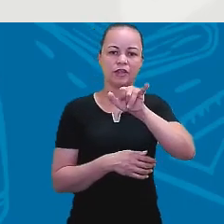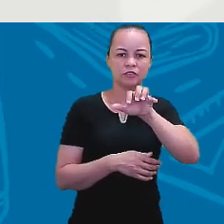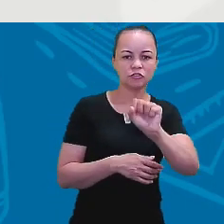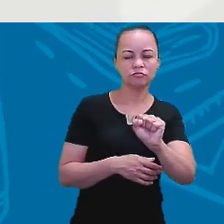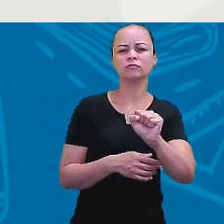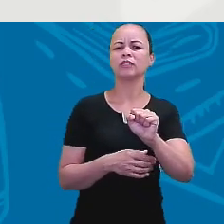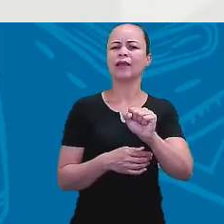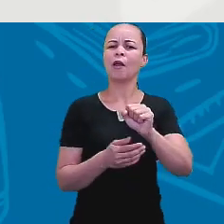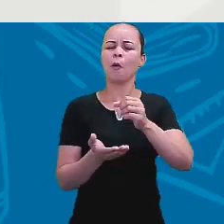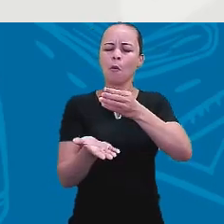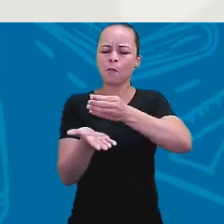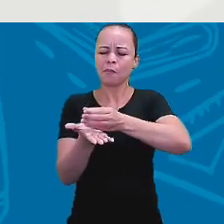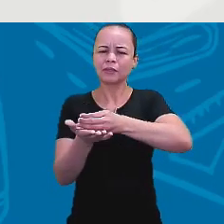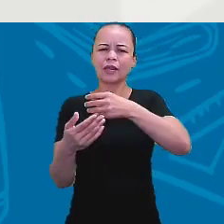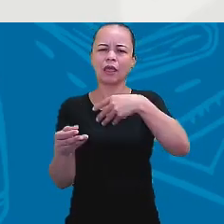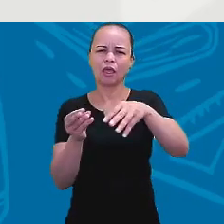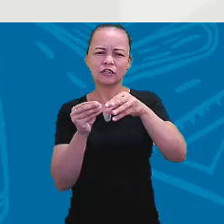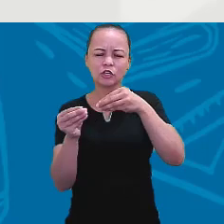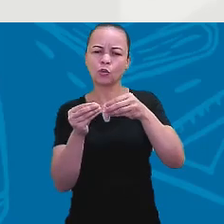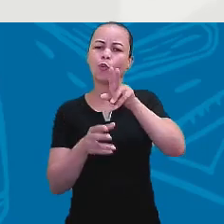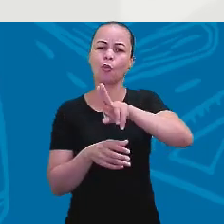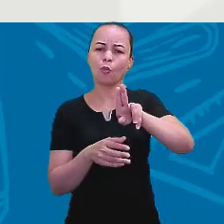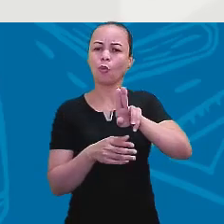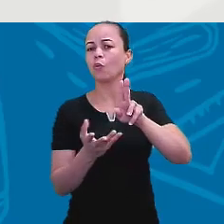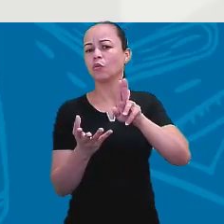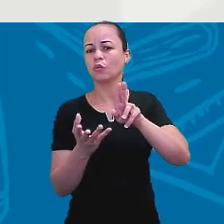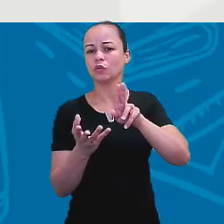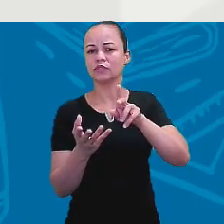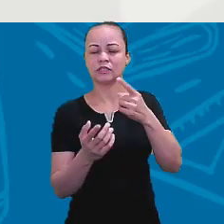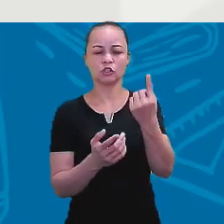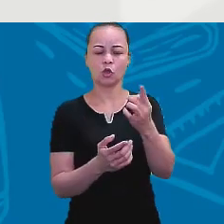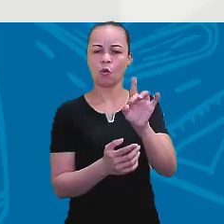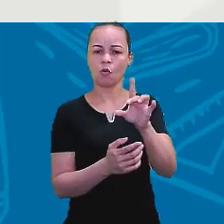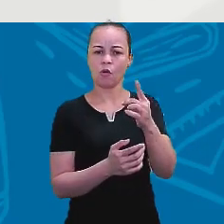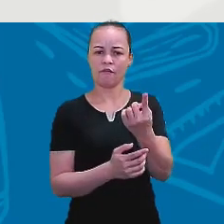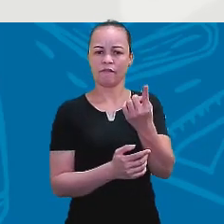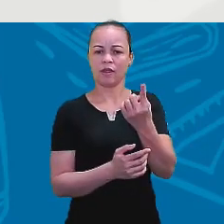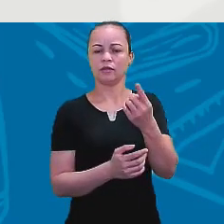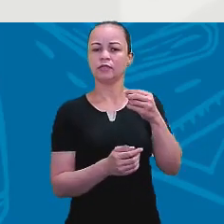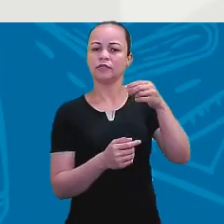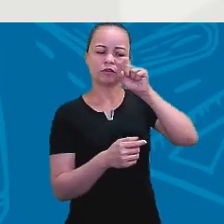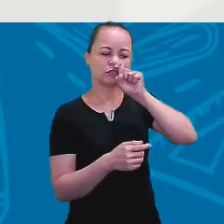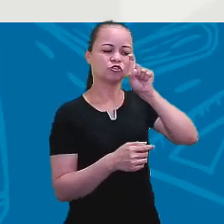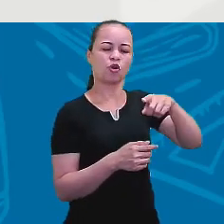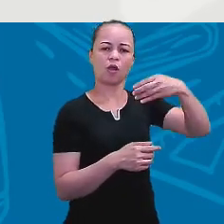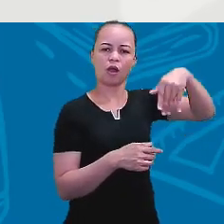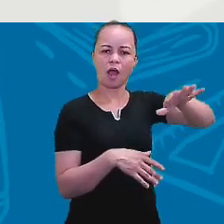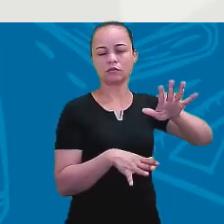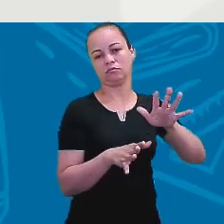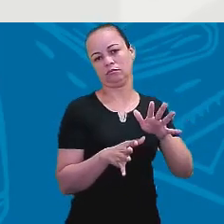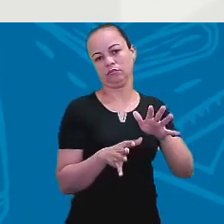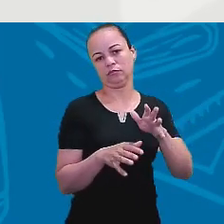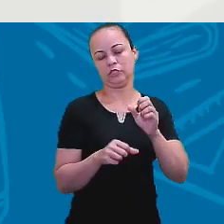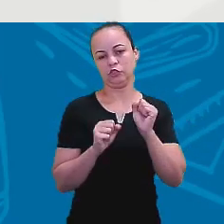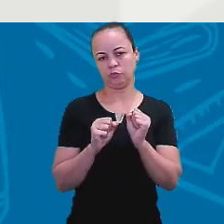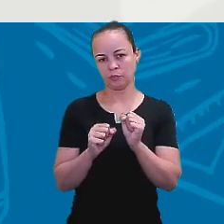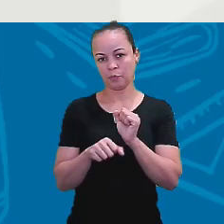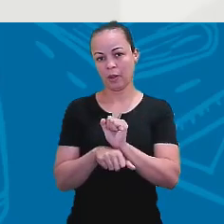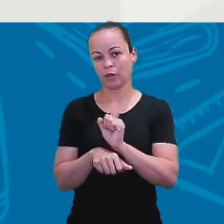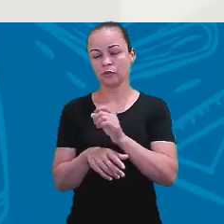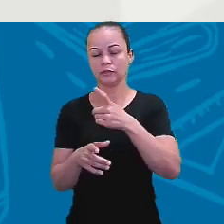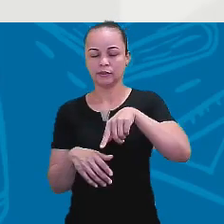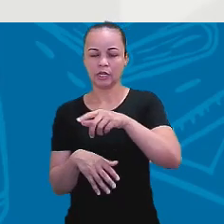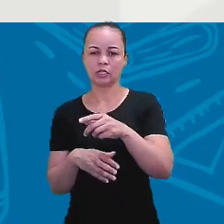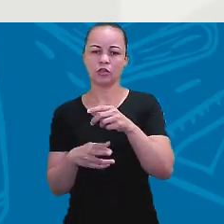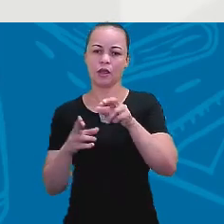descartável ele utiliza-se uma vez e ele já vai ser descartado para a natureza, né? Espero que seja reciclado, mas muitas vezes a